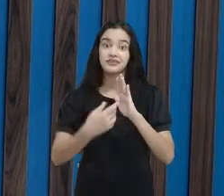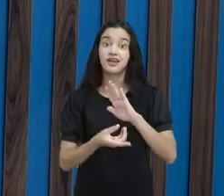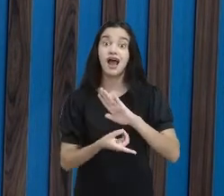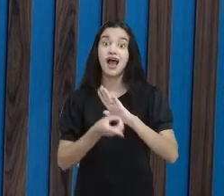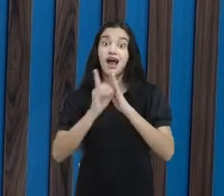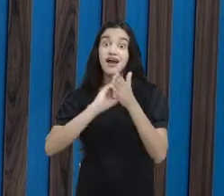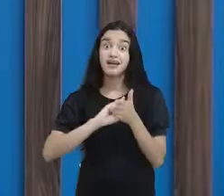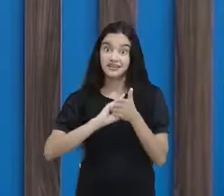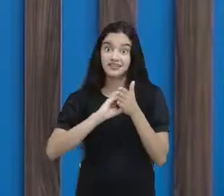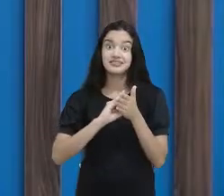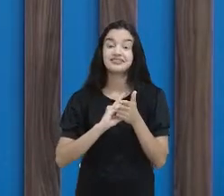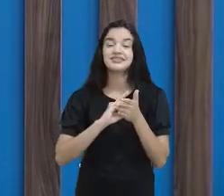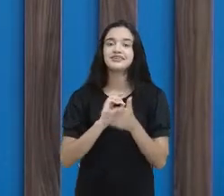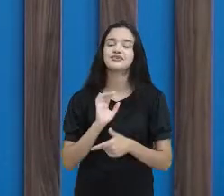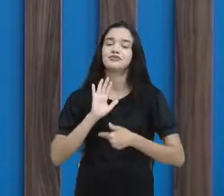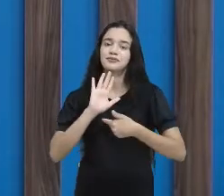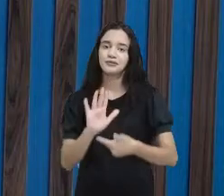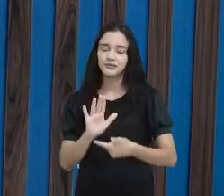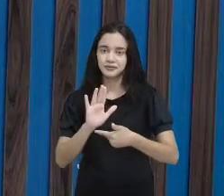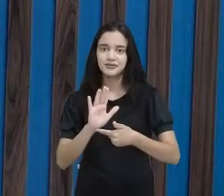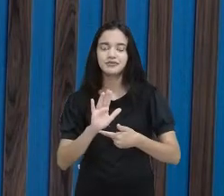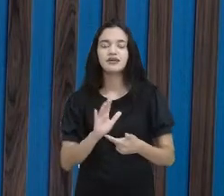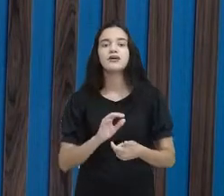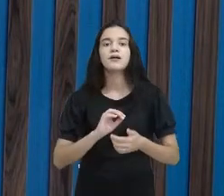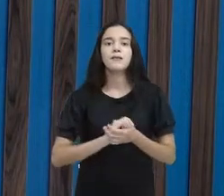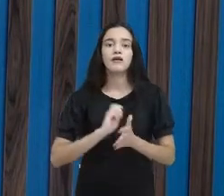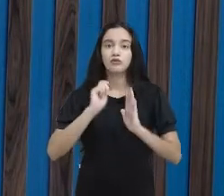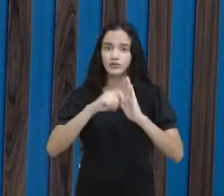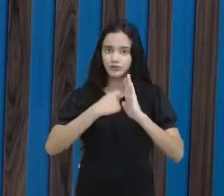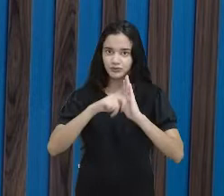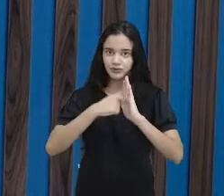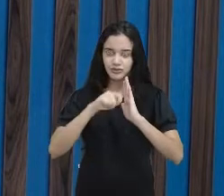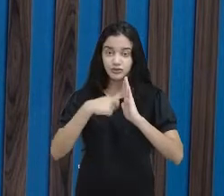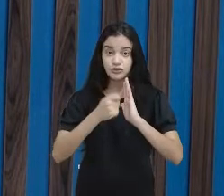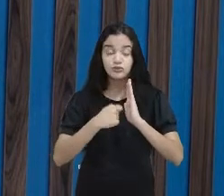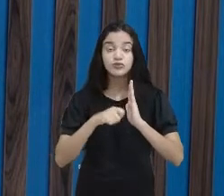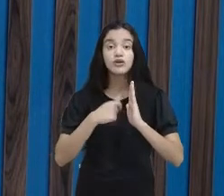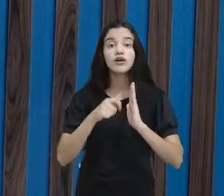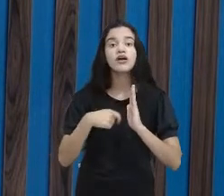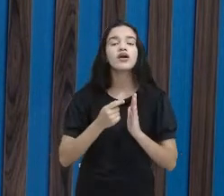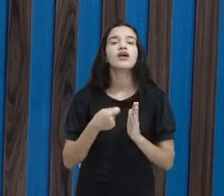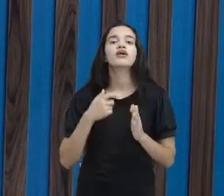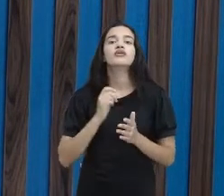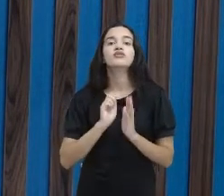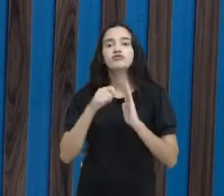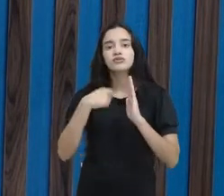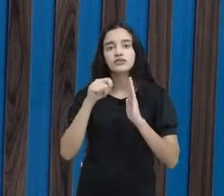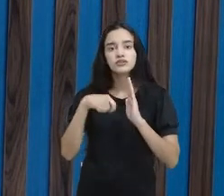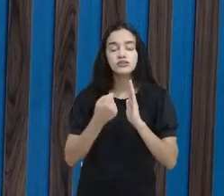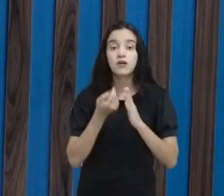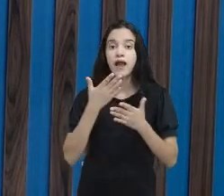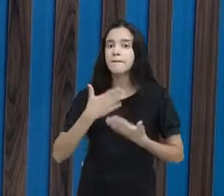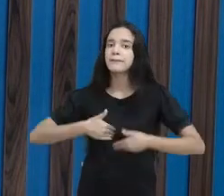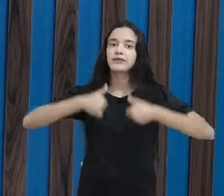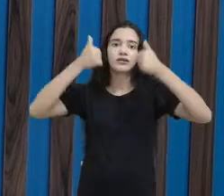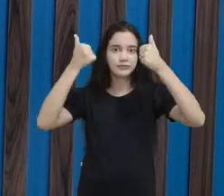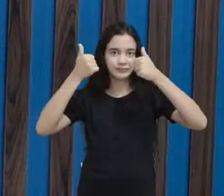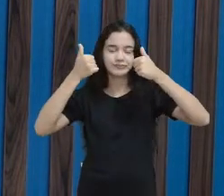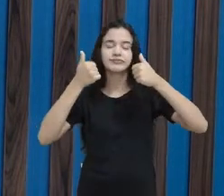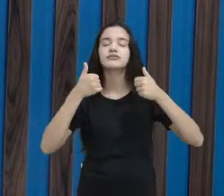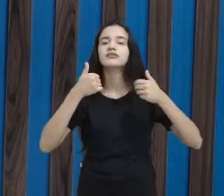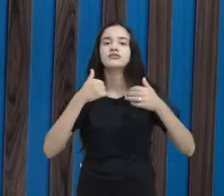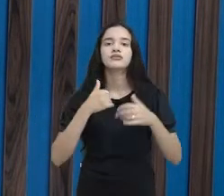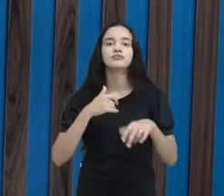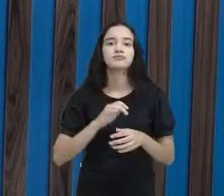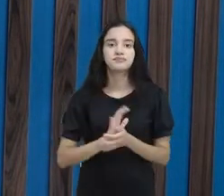vídeo, olha aí, né? Já chegamos no vídeo. Eu trouxe um vídeo que são um dos melhores momentos, né?